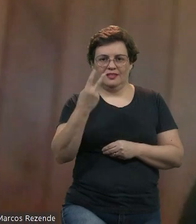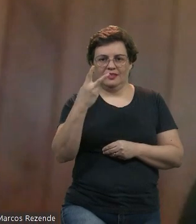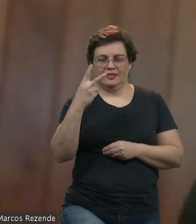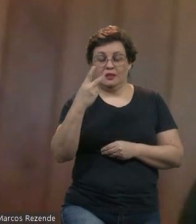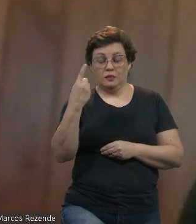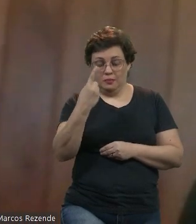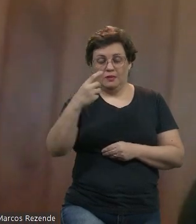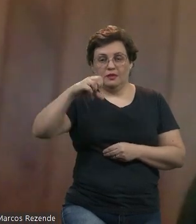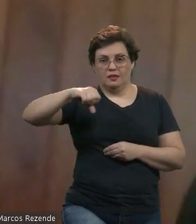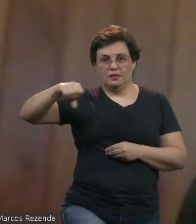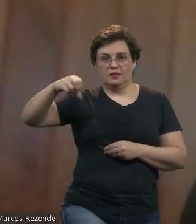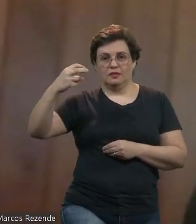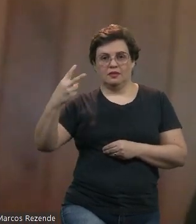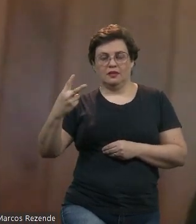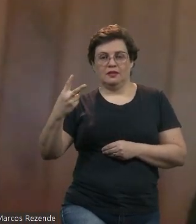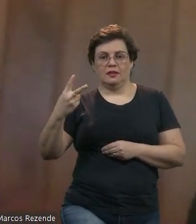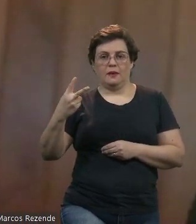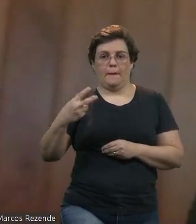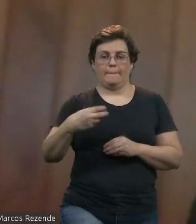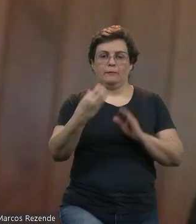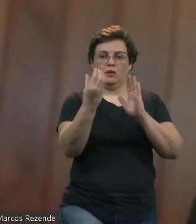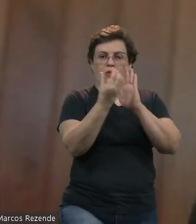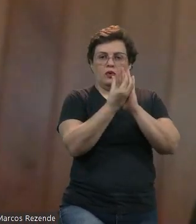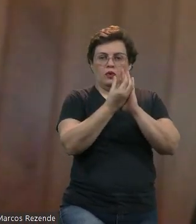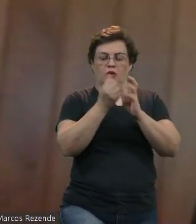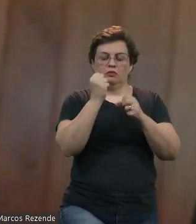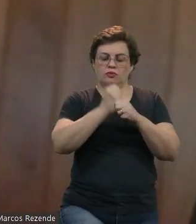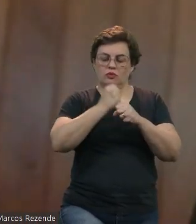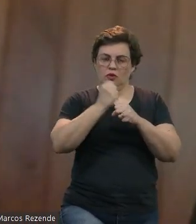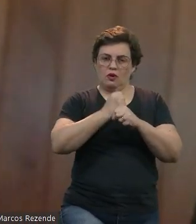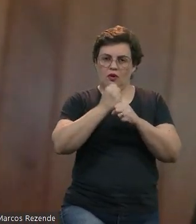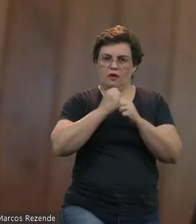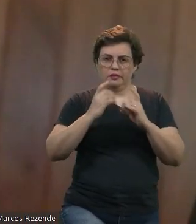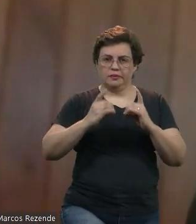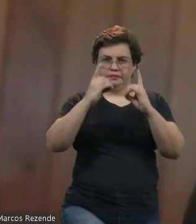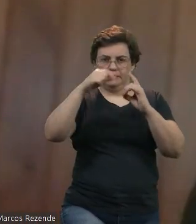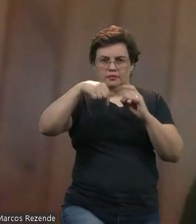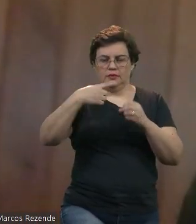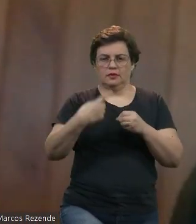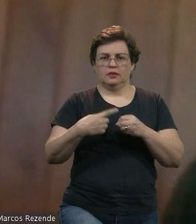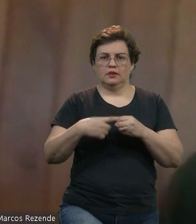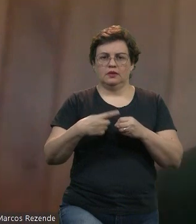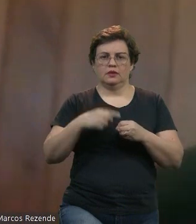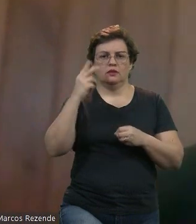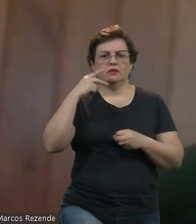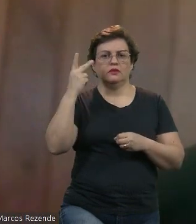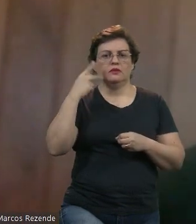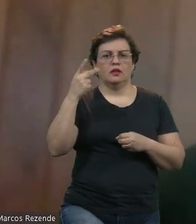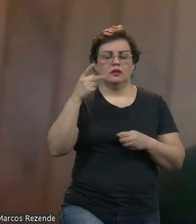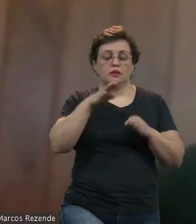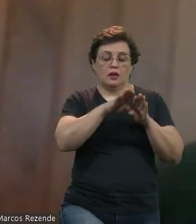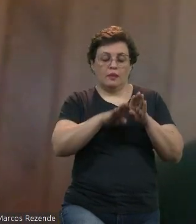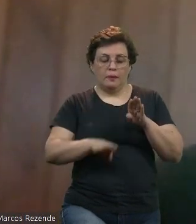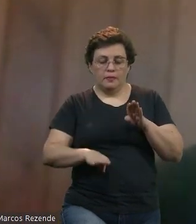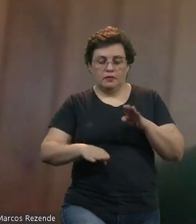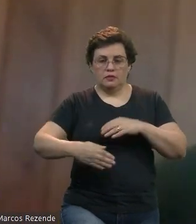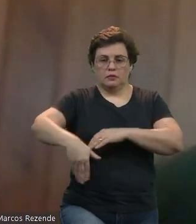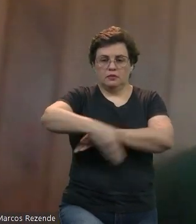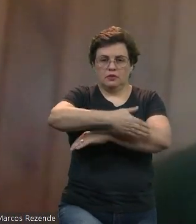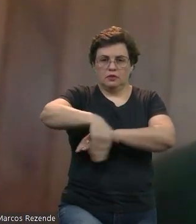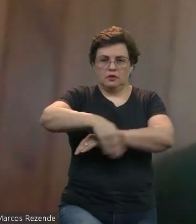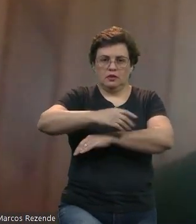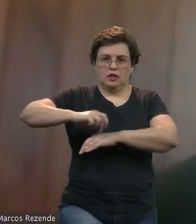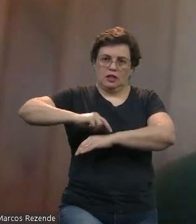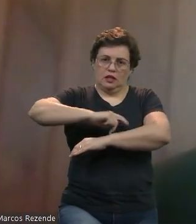de setembro de 1992, Código de Obras e Edificações do Município, dispondo sobre o rebaixamento de guias e da